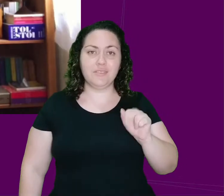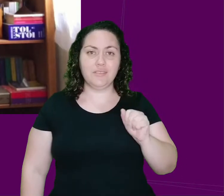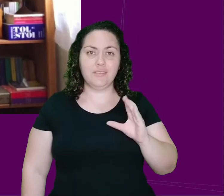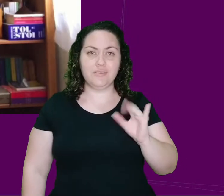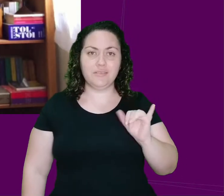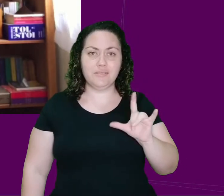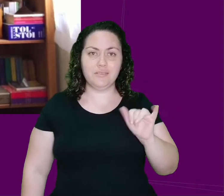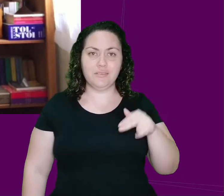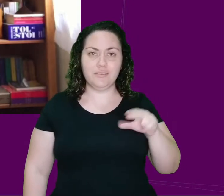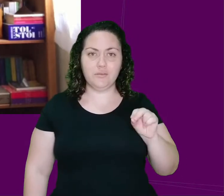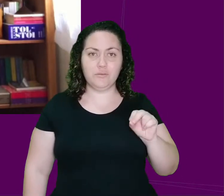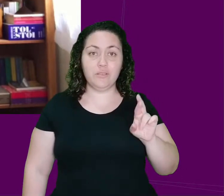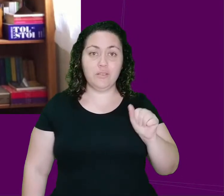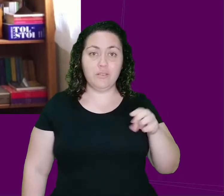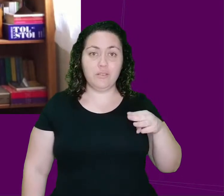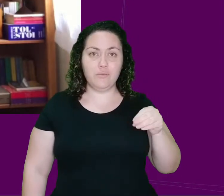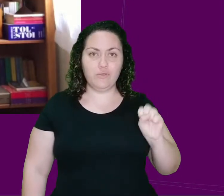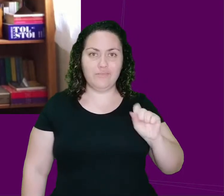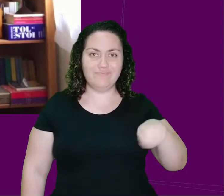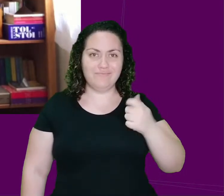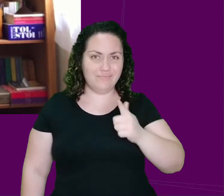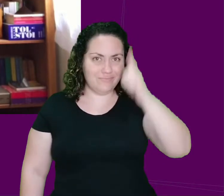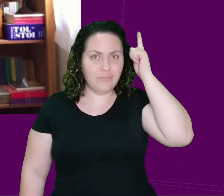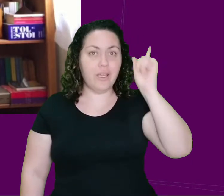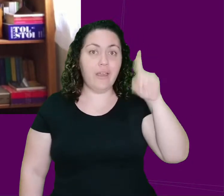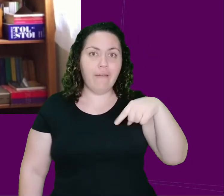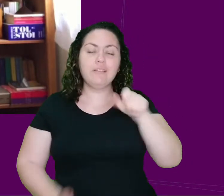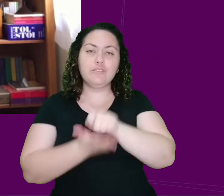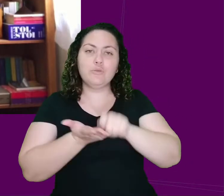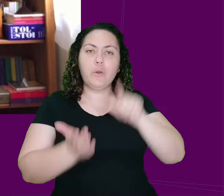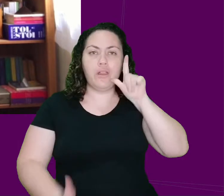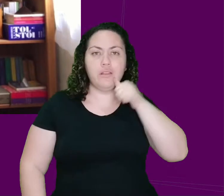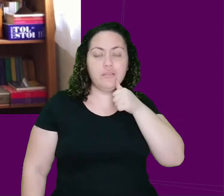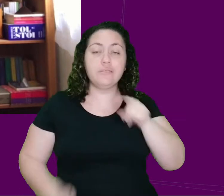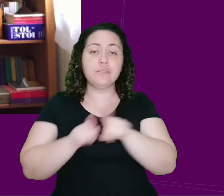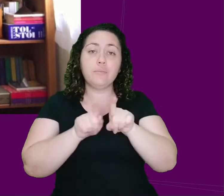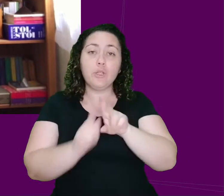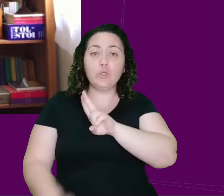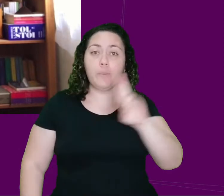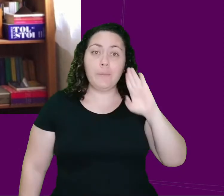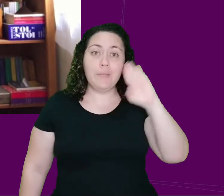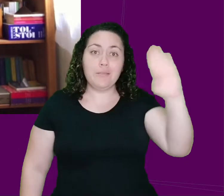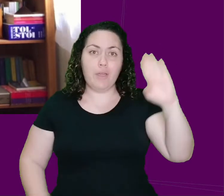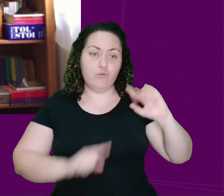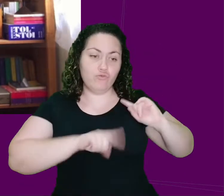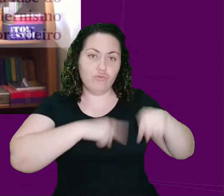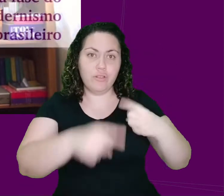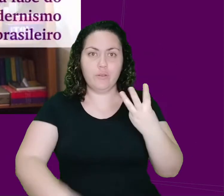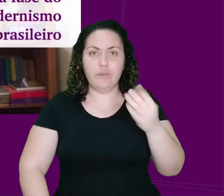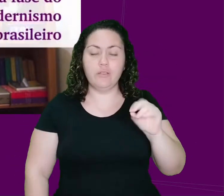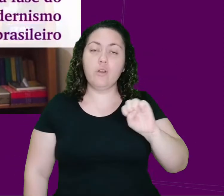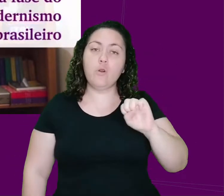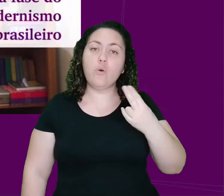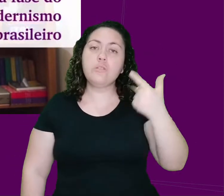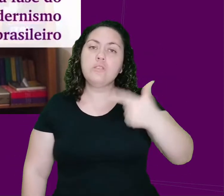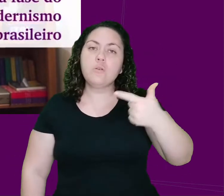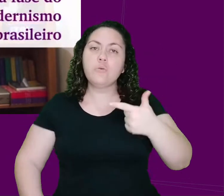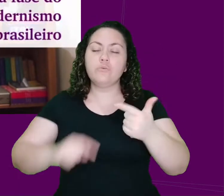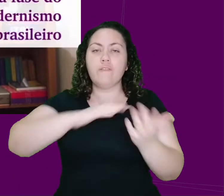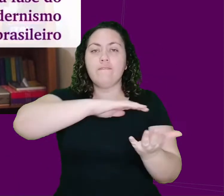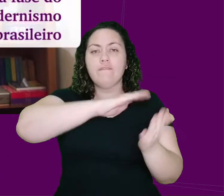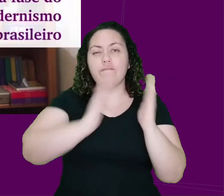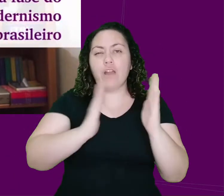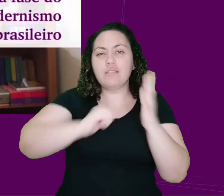Graciliano Ramos foi um escritor alagoano e um dos principais nomes da chamada Geração de 30, ou segunda fase do